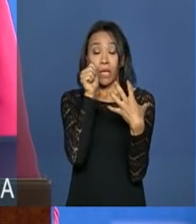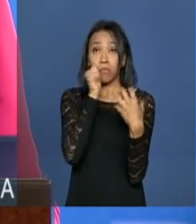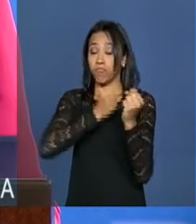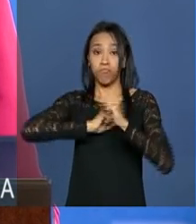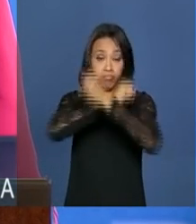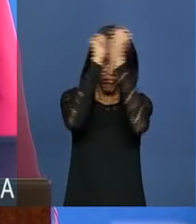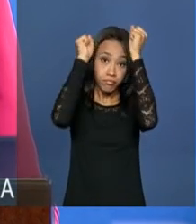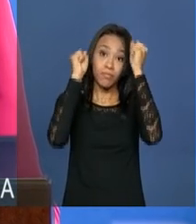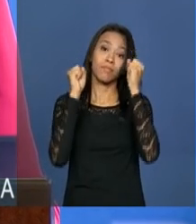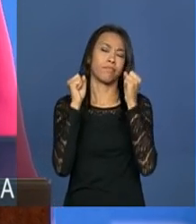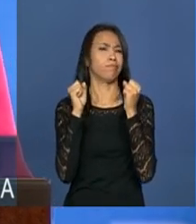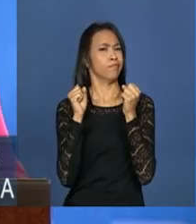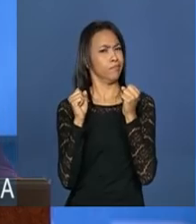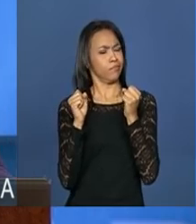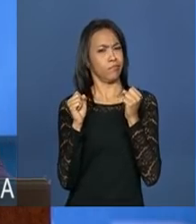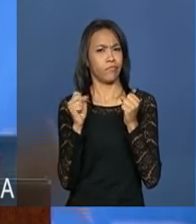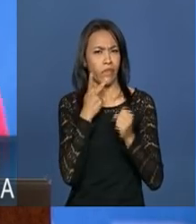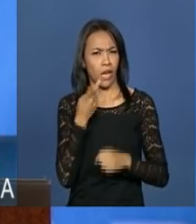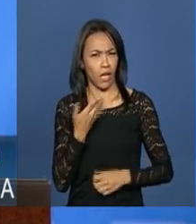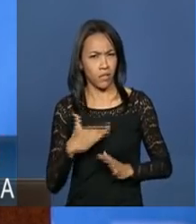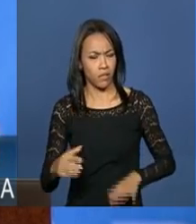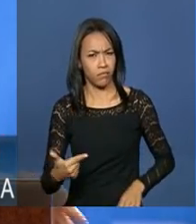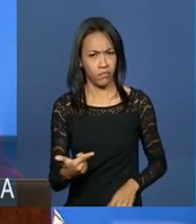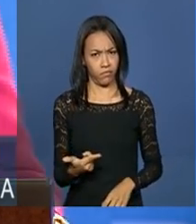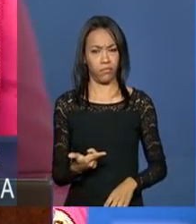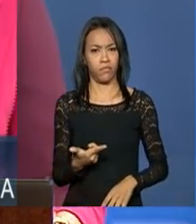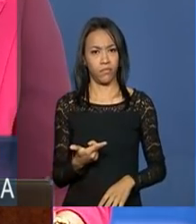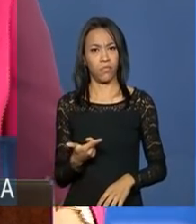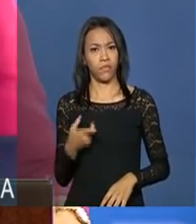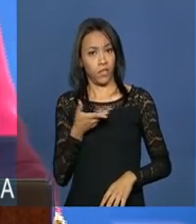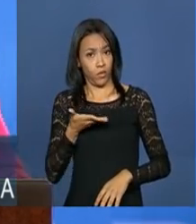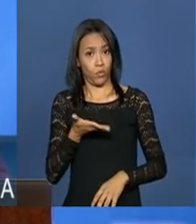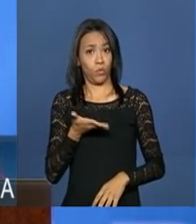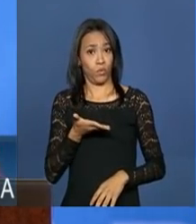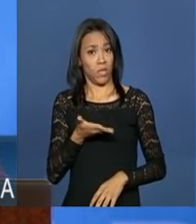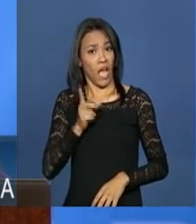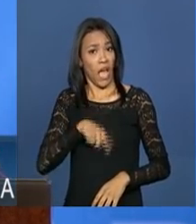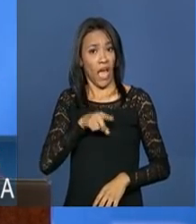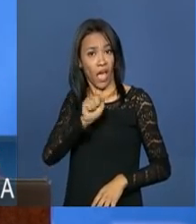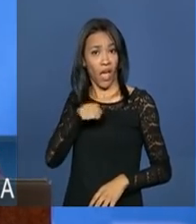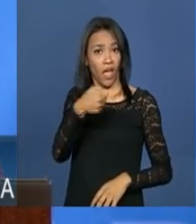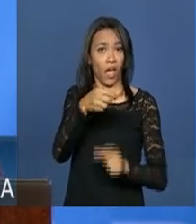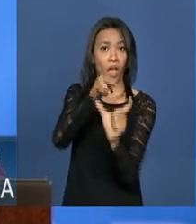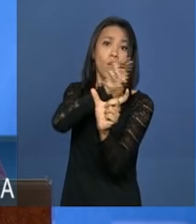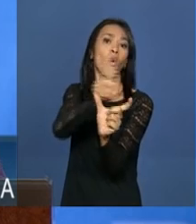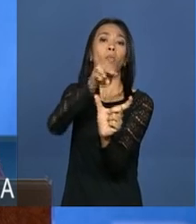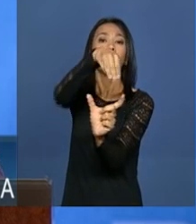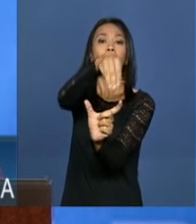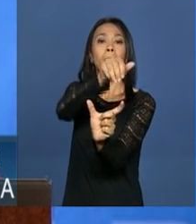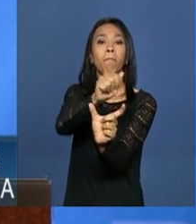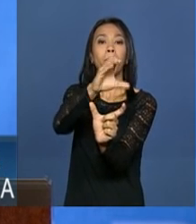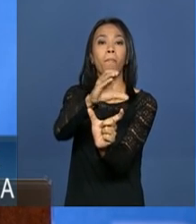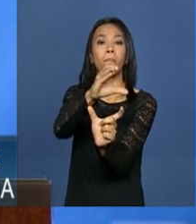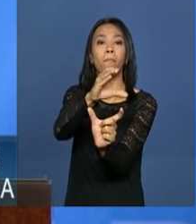controle, é além de constitui além disso um machismo extremamente